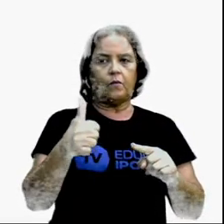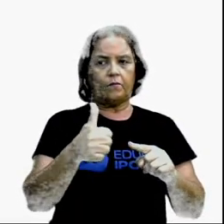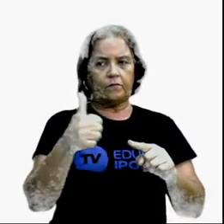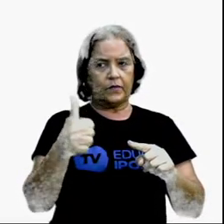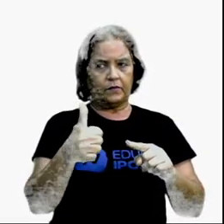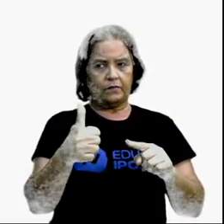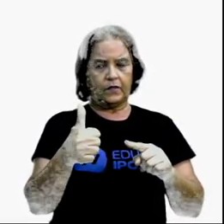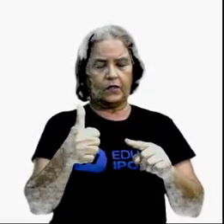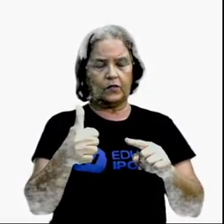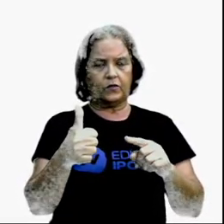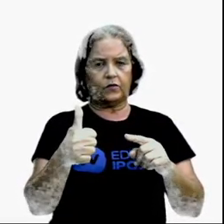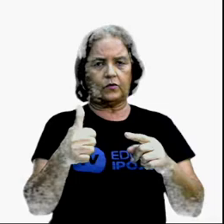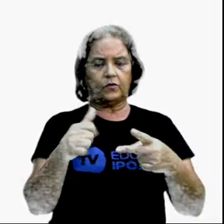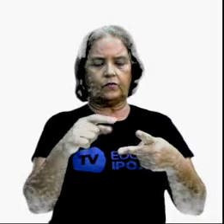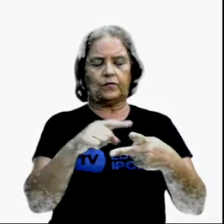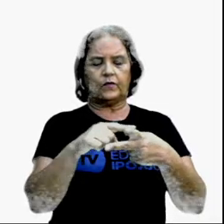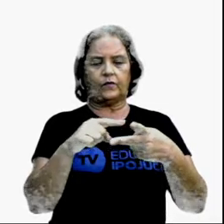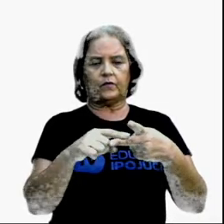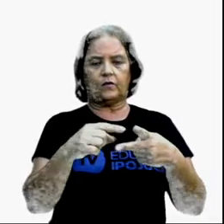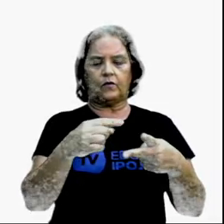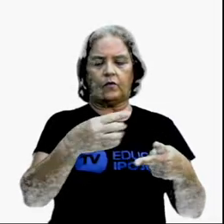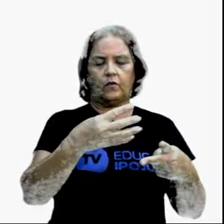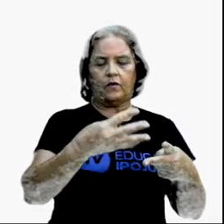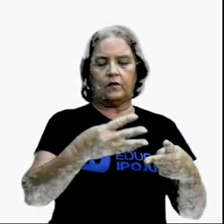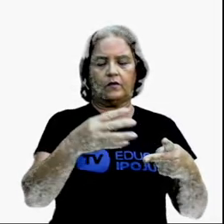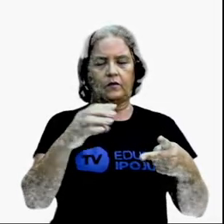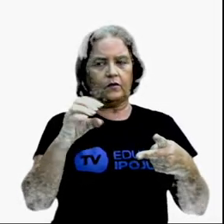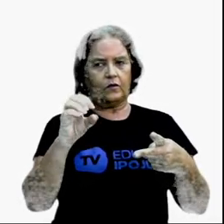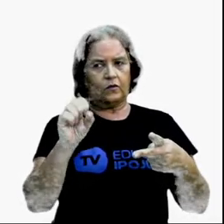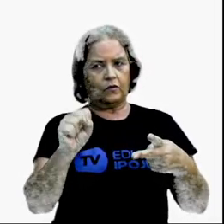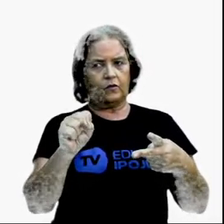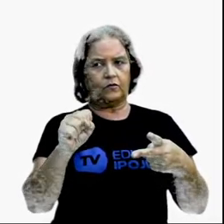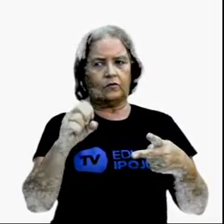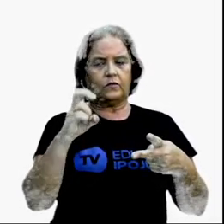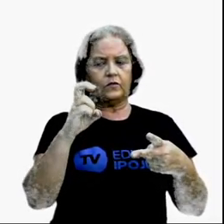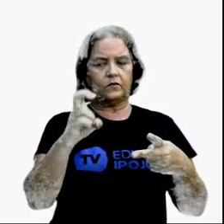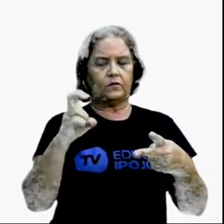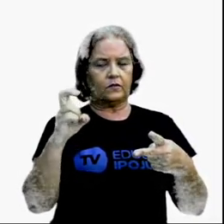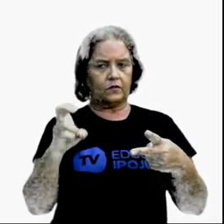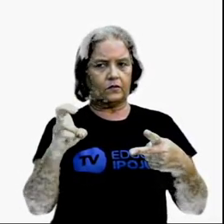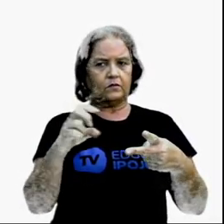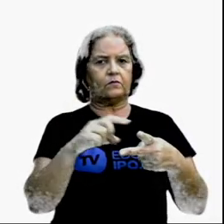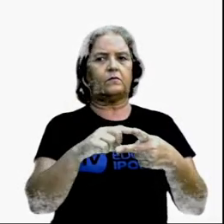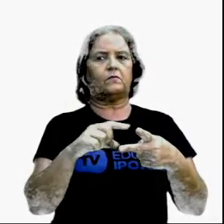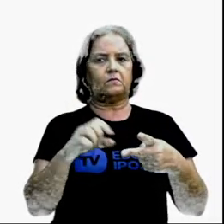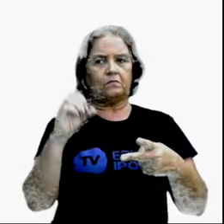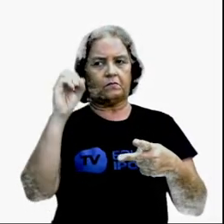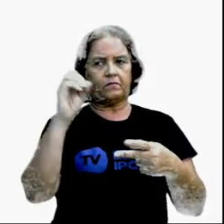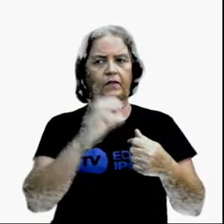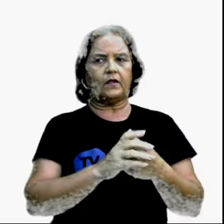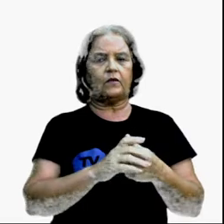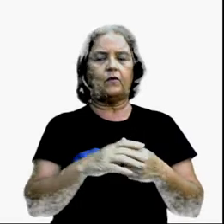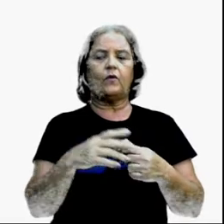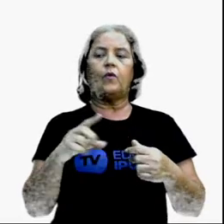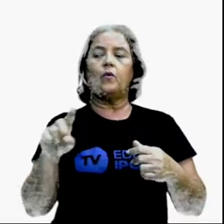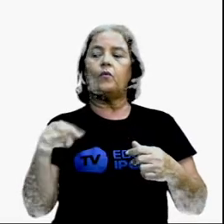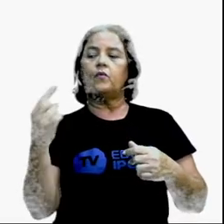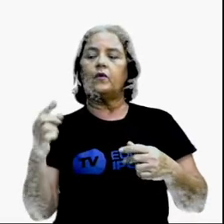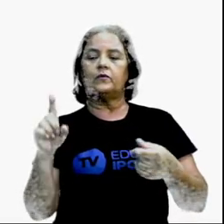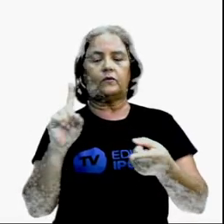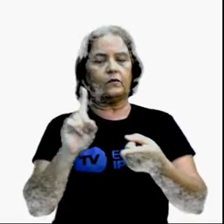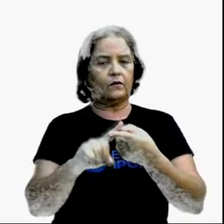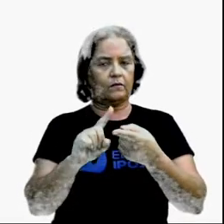ele tem um ângulo ali 48, 55 graus. E o outro também. Já notou que eles têm